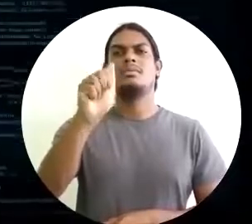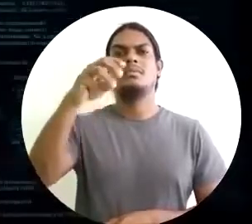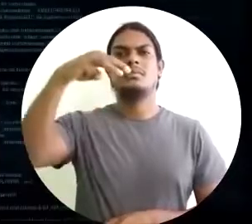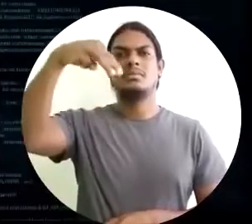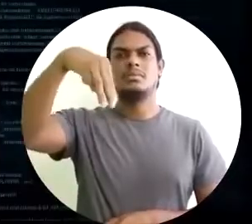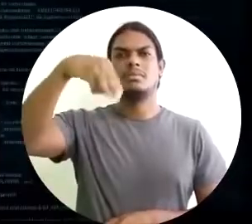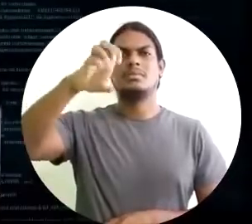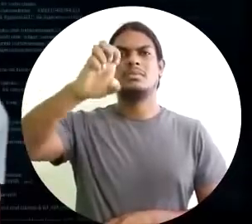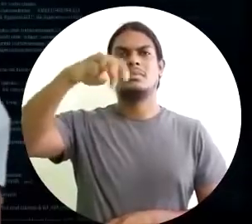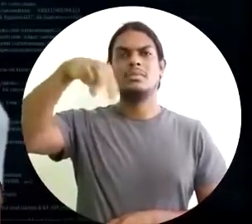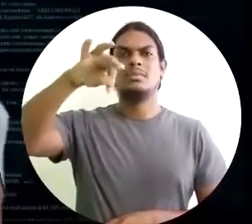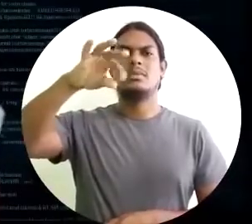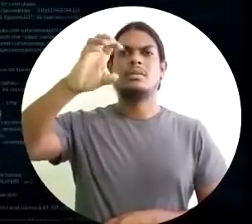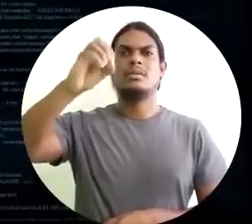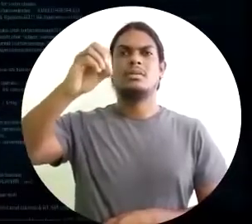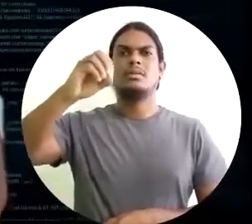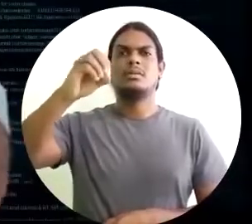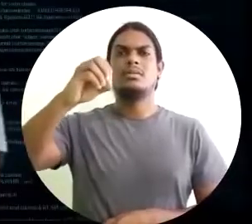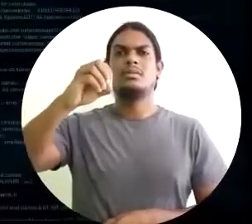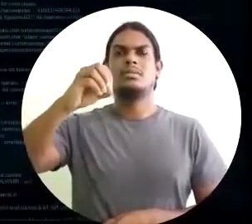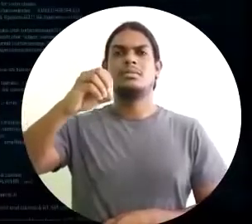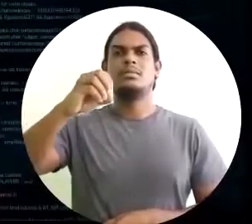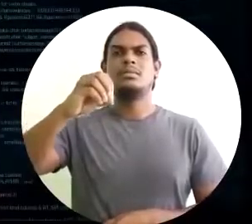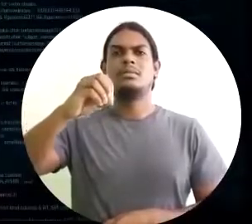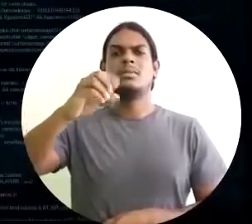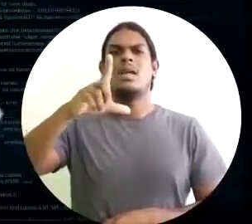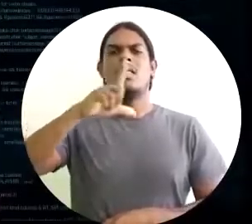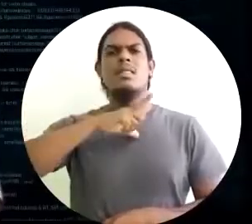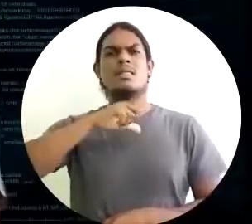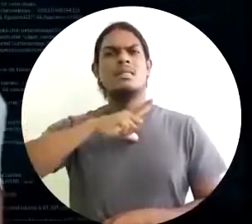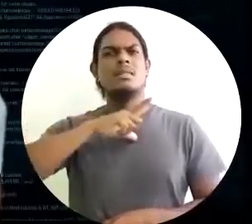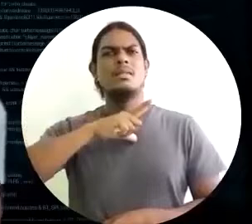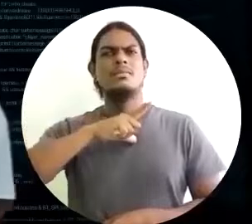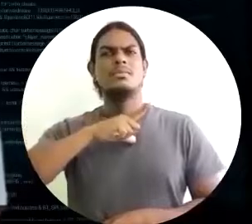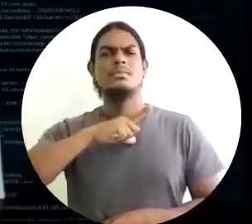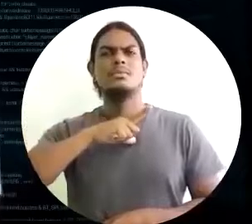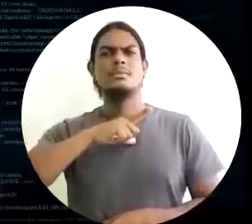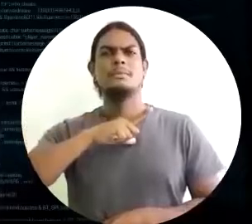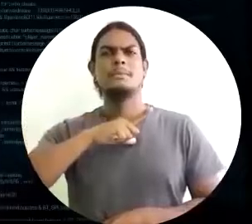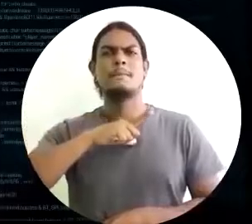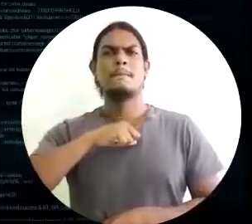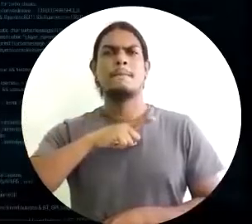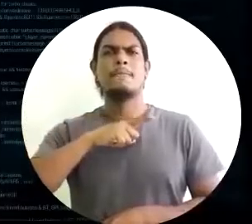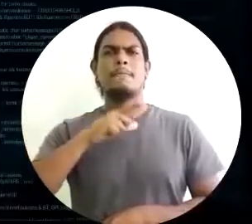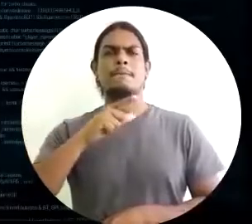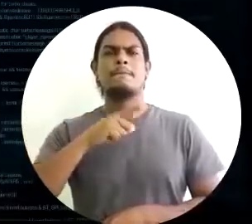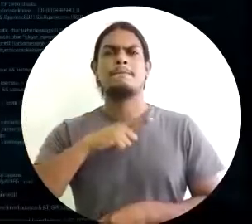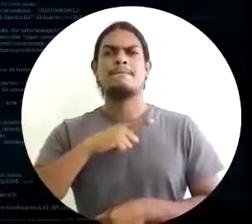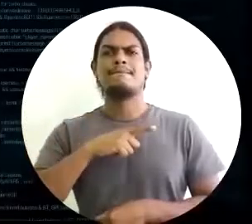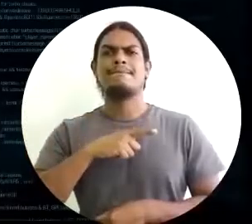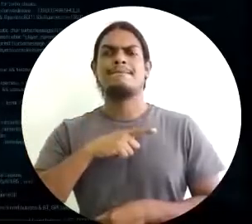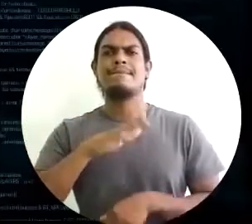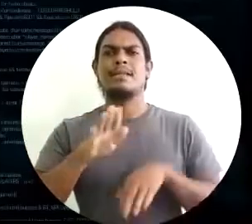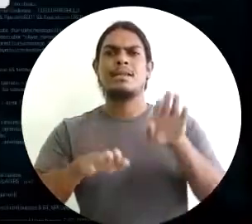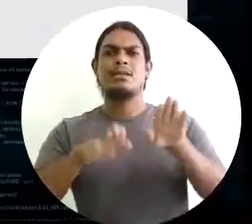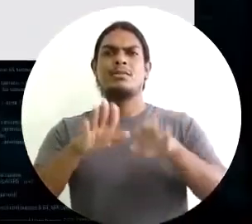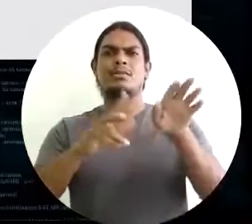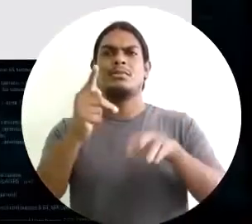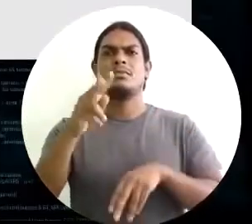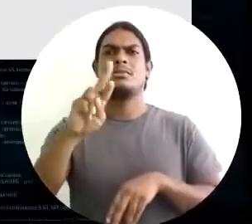Isso daí funciona porque a gente tem alguns protocolos. Esses protocolos são mais regras. Você